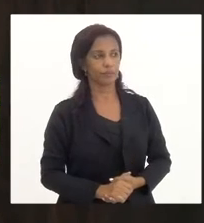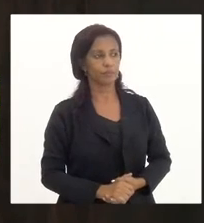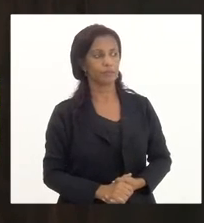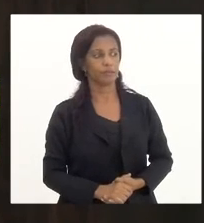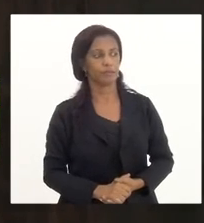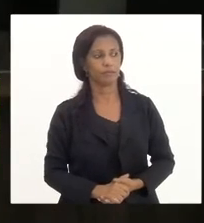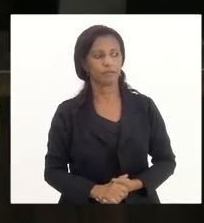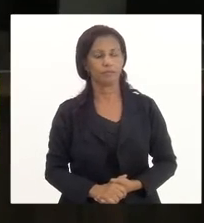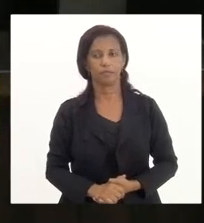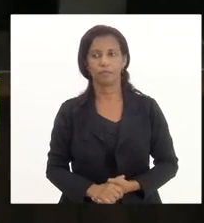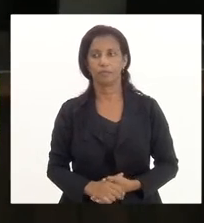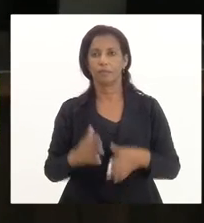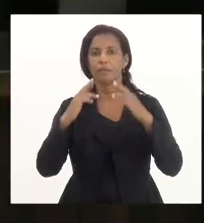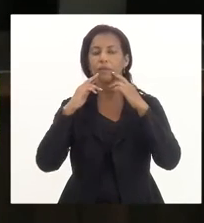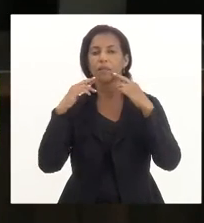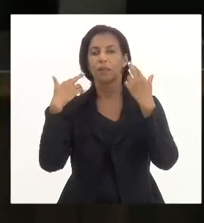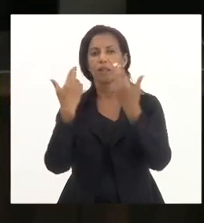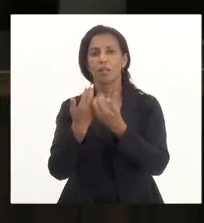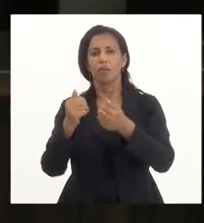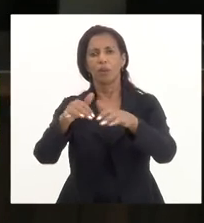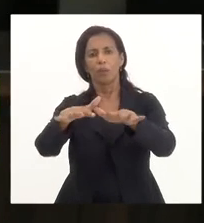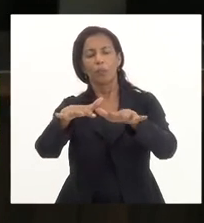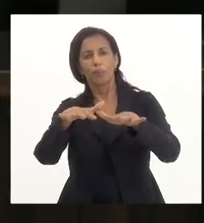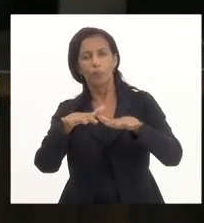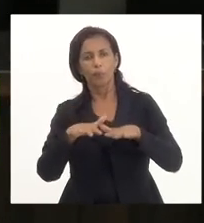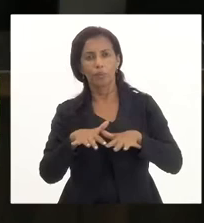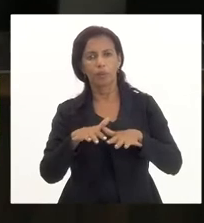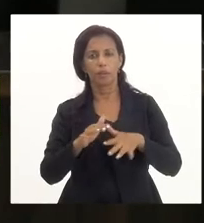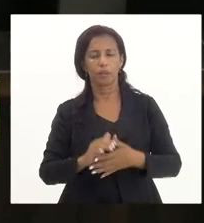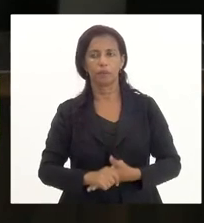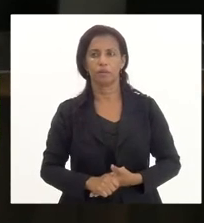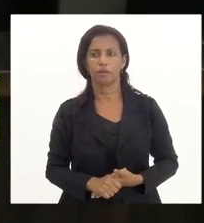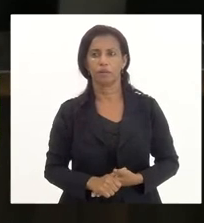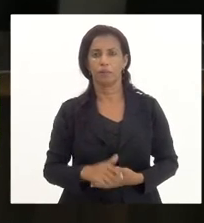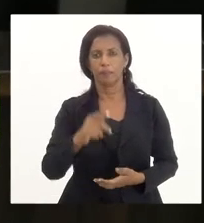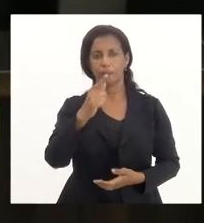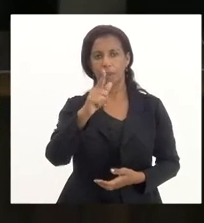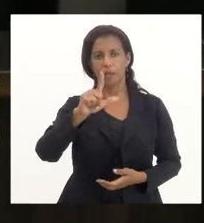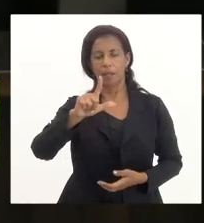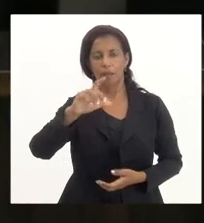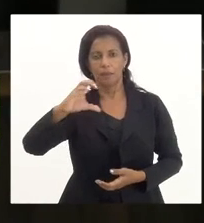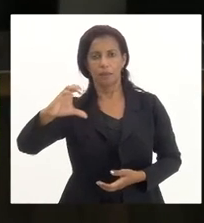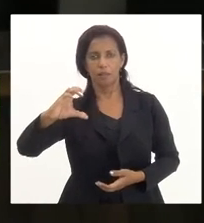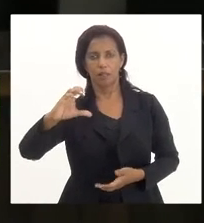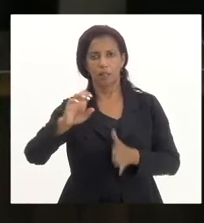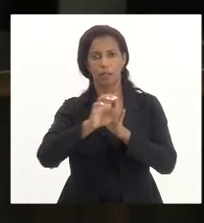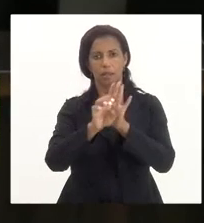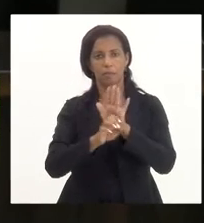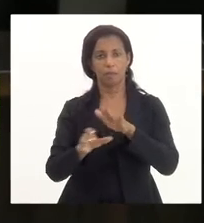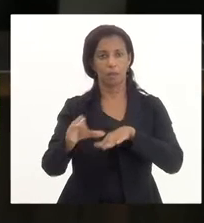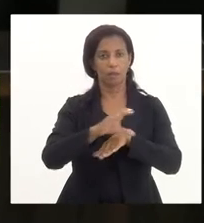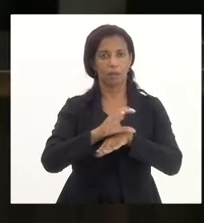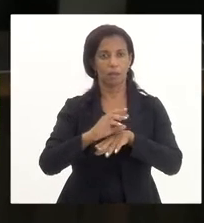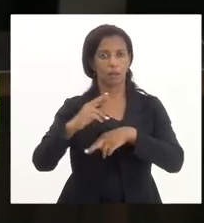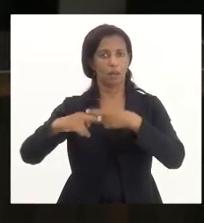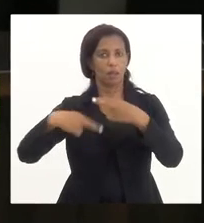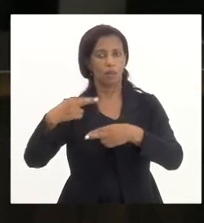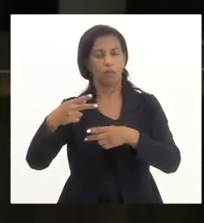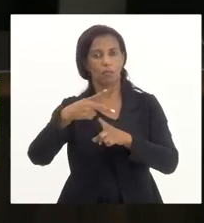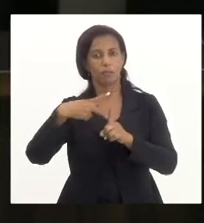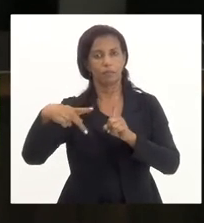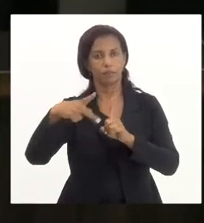que audiência pública sobre a pele cê a emenda constitucional da reforma da